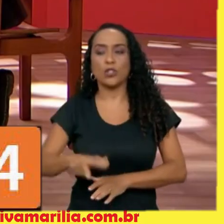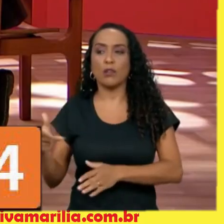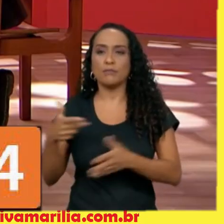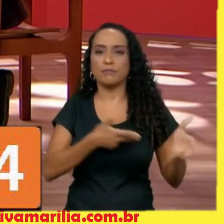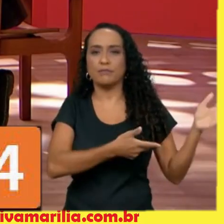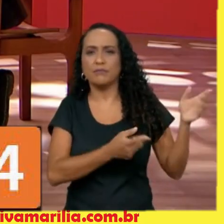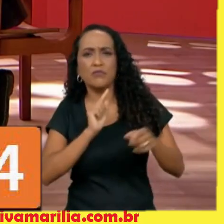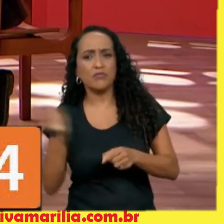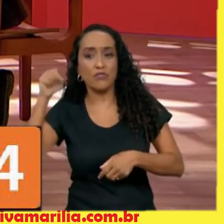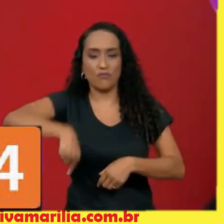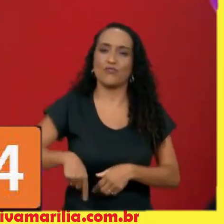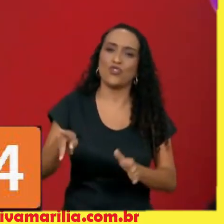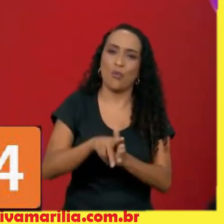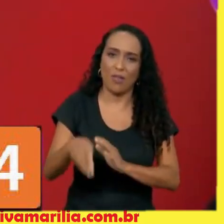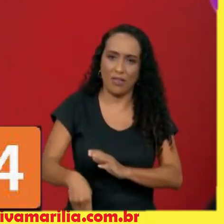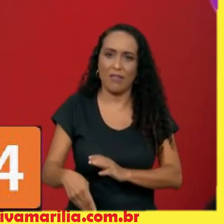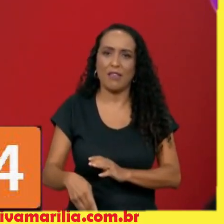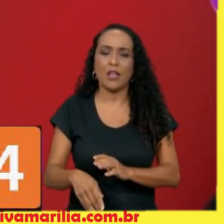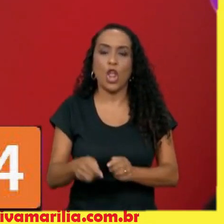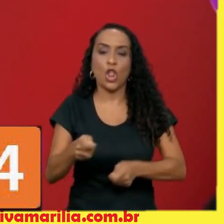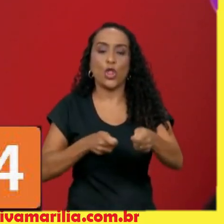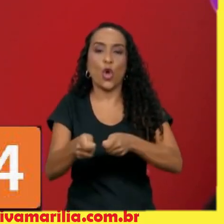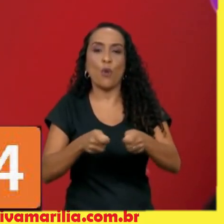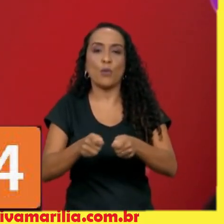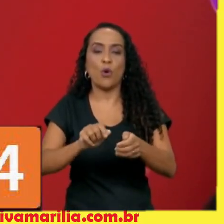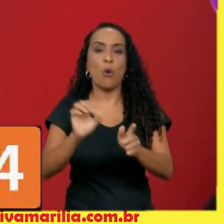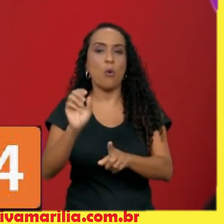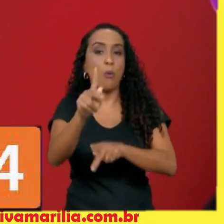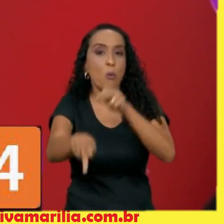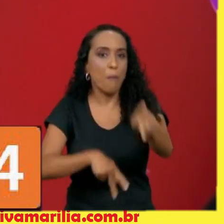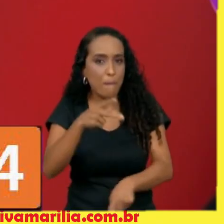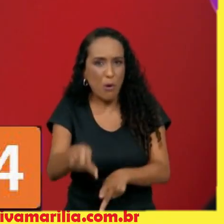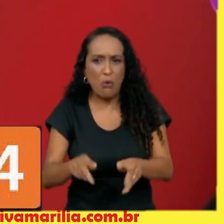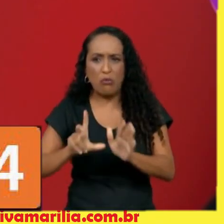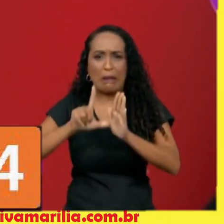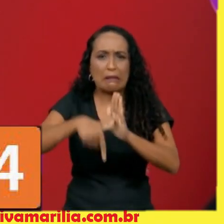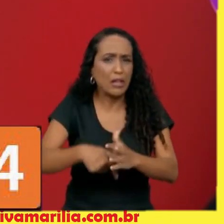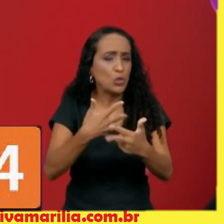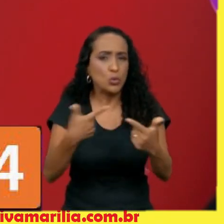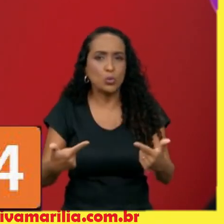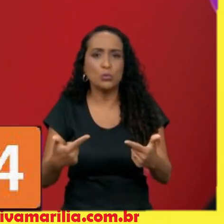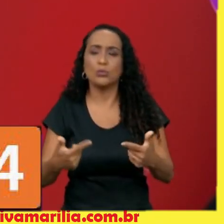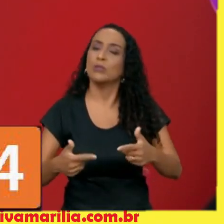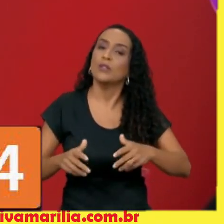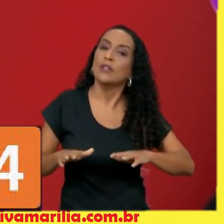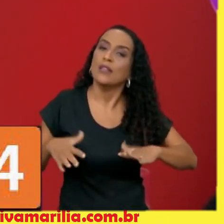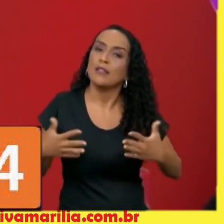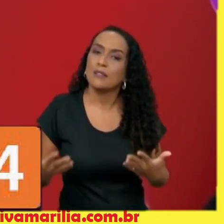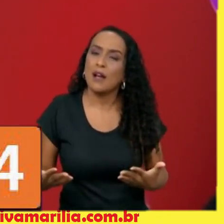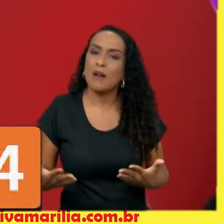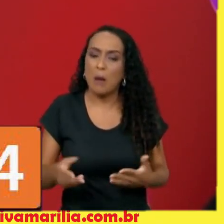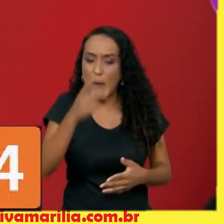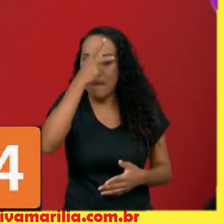etc., dominou o povo. Então, o atraso, a pobreza tem a ver com o próprio povo, que é corrupto. Imagina isso, né? E esse cara